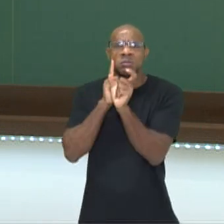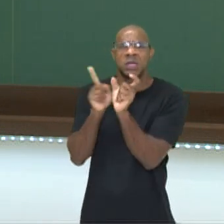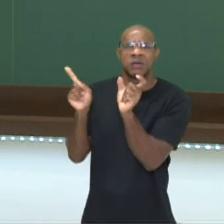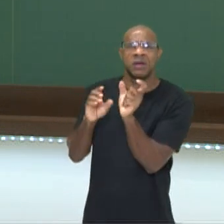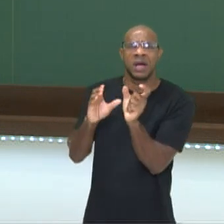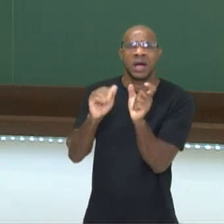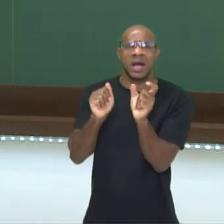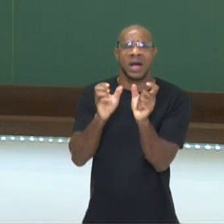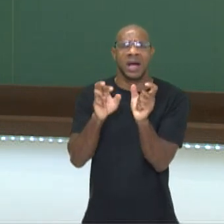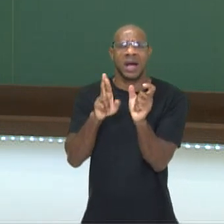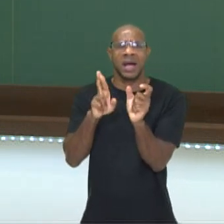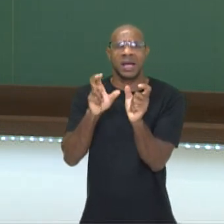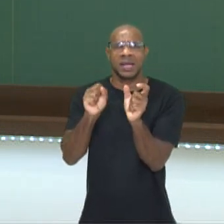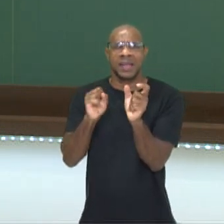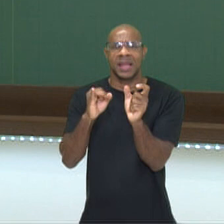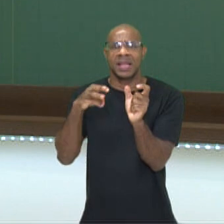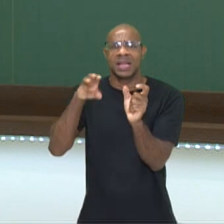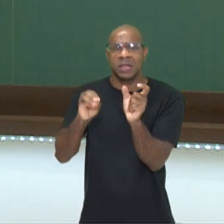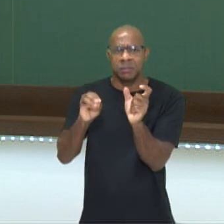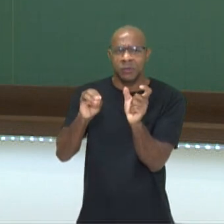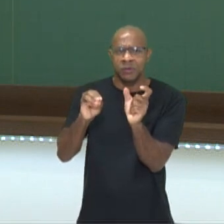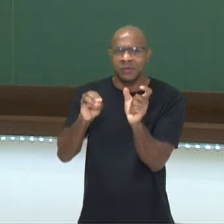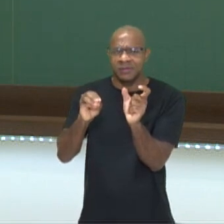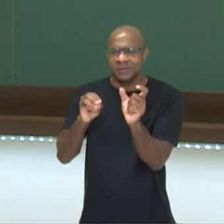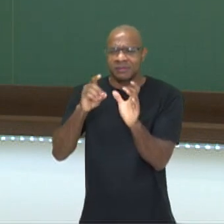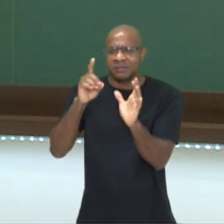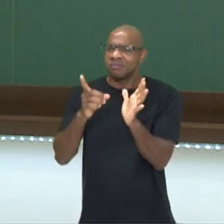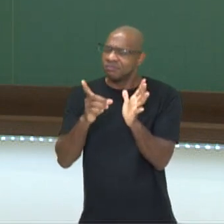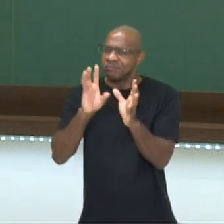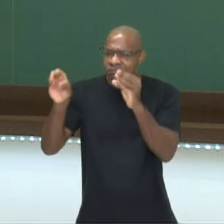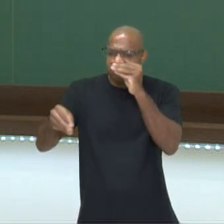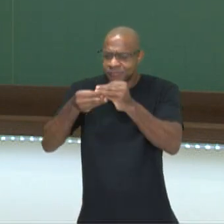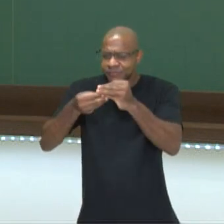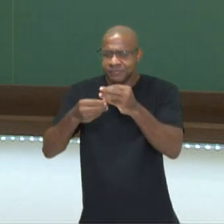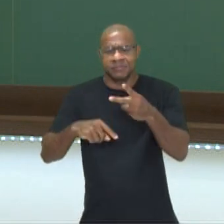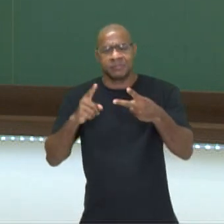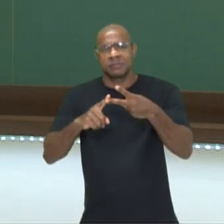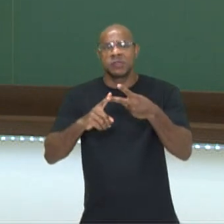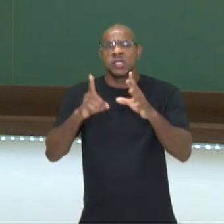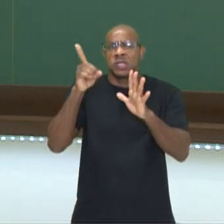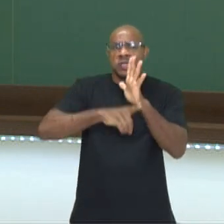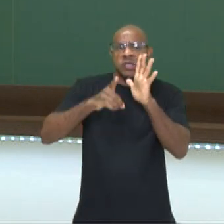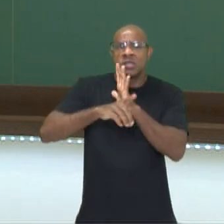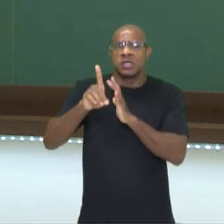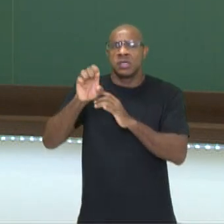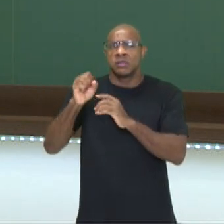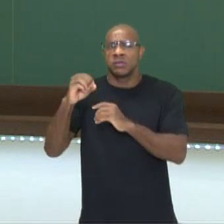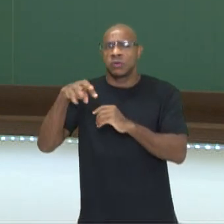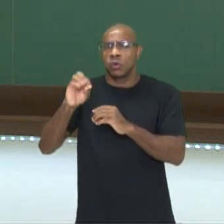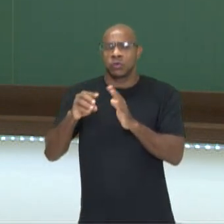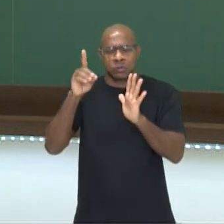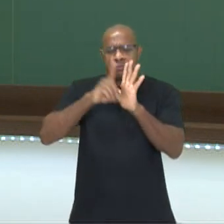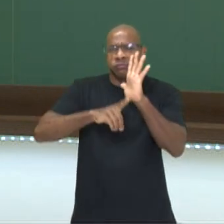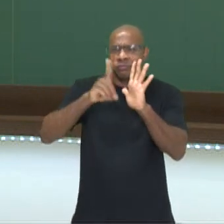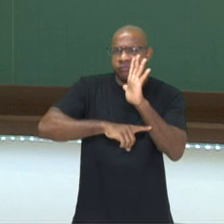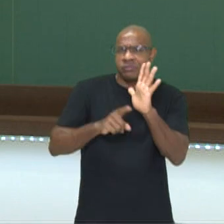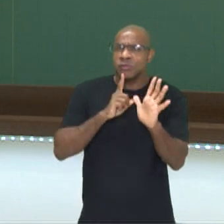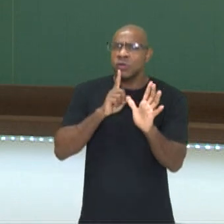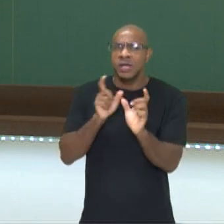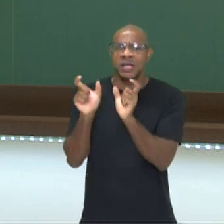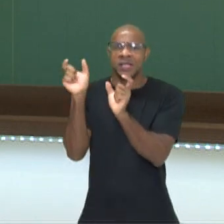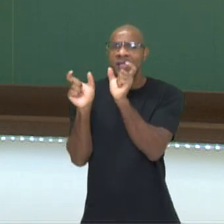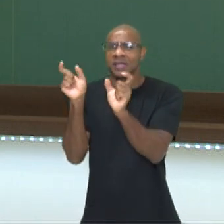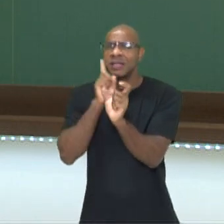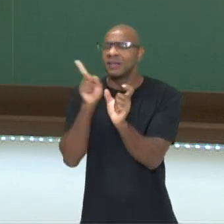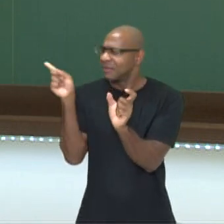Nós estamos entrando numa parte da matemática que se chama matemática financeira, que são o conjunto dos conhecimentos matemáticos que se aplicam